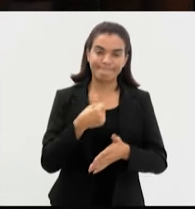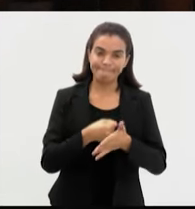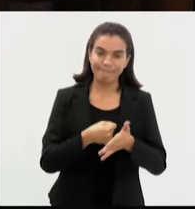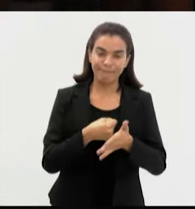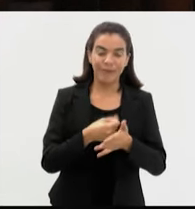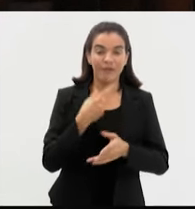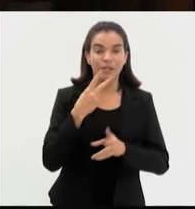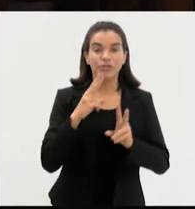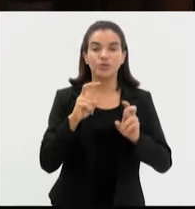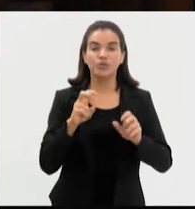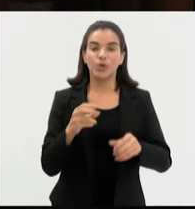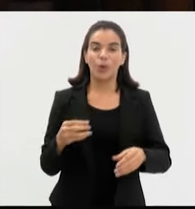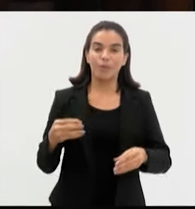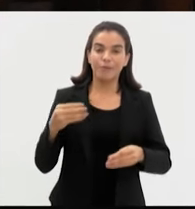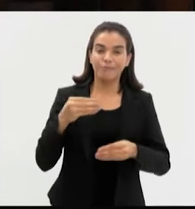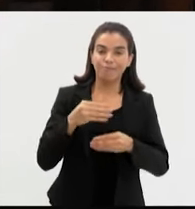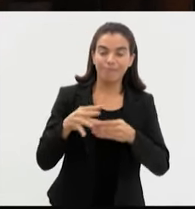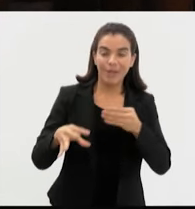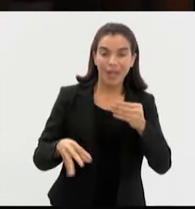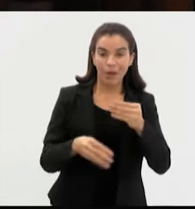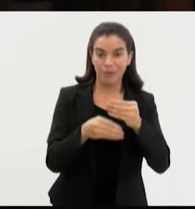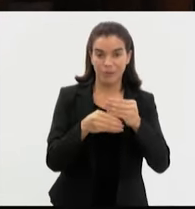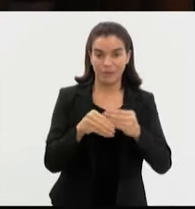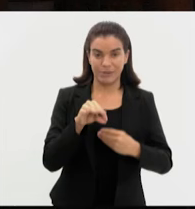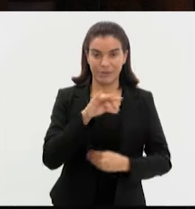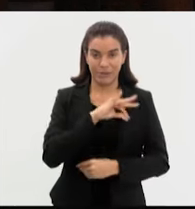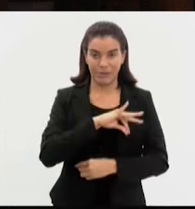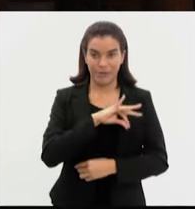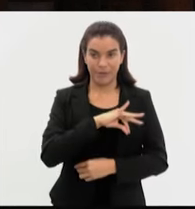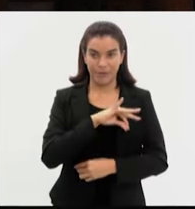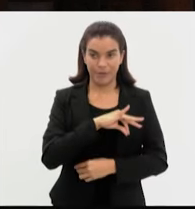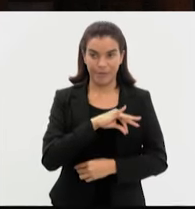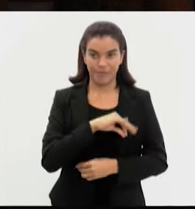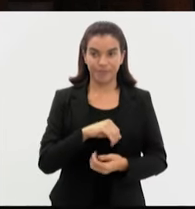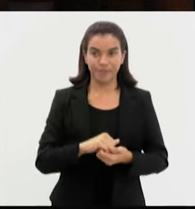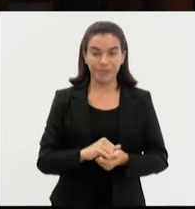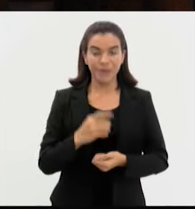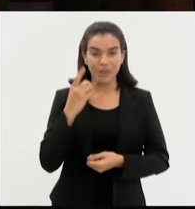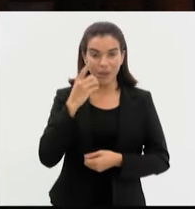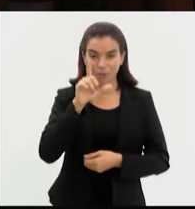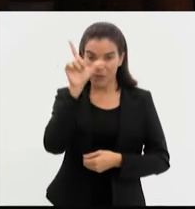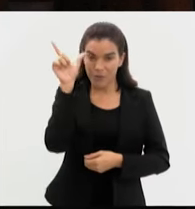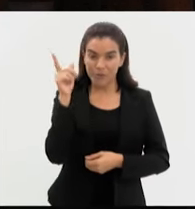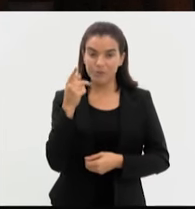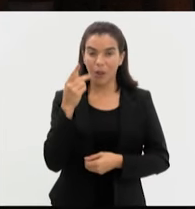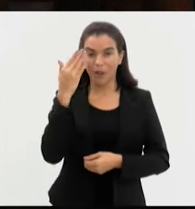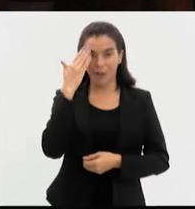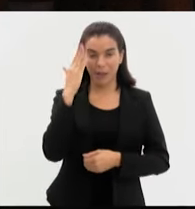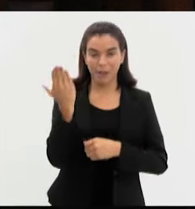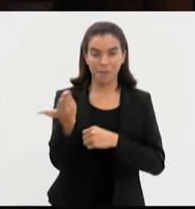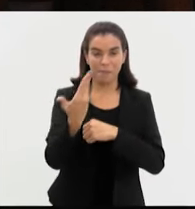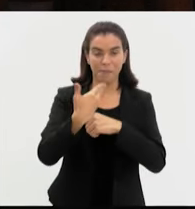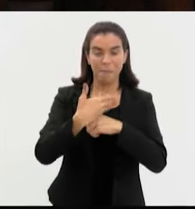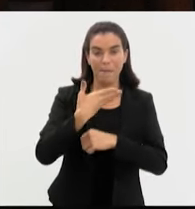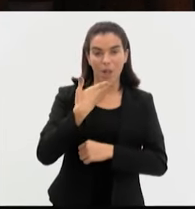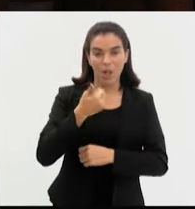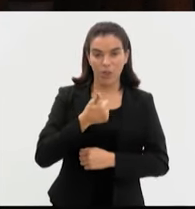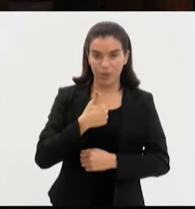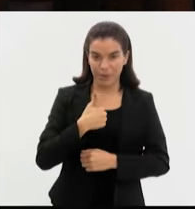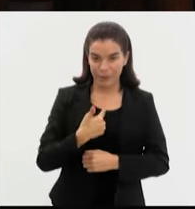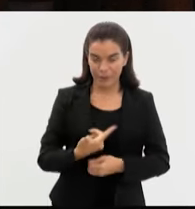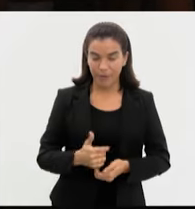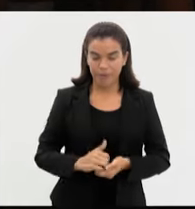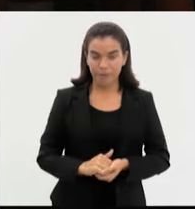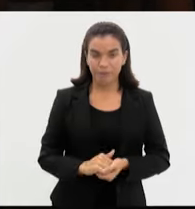recomposição salarial que quem vai dominar muito esse assunto aqui que vai falar Deputado Luiz Paulo entende muito mas deixar bem claro